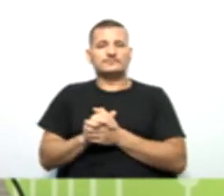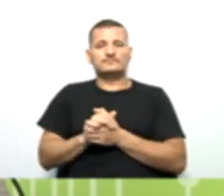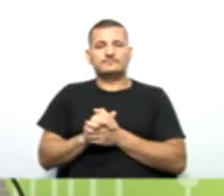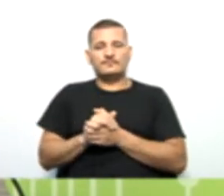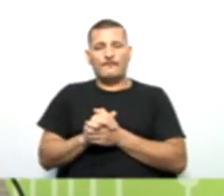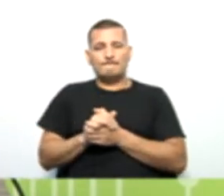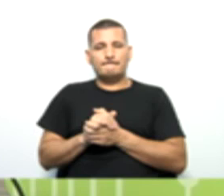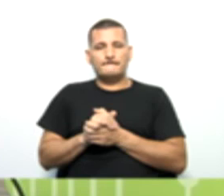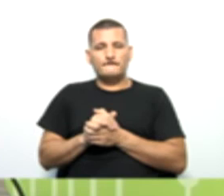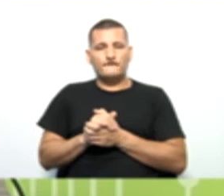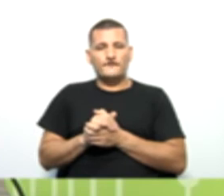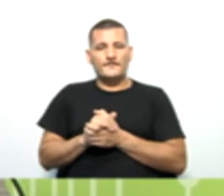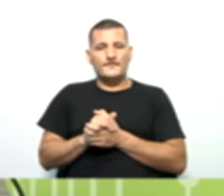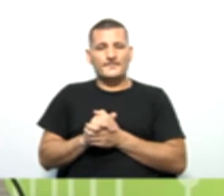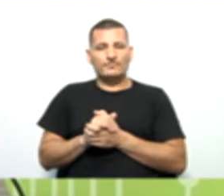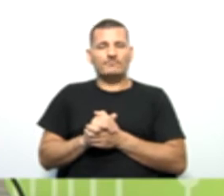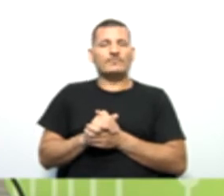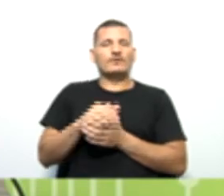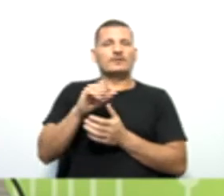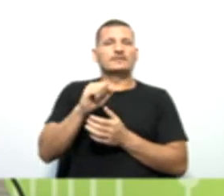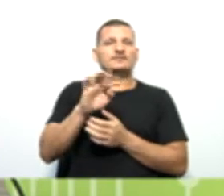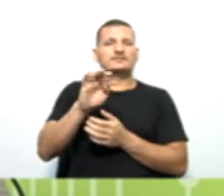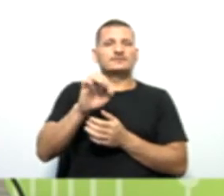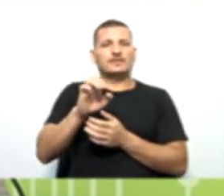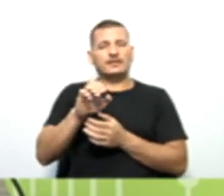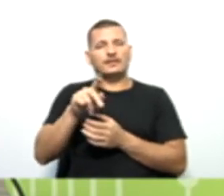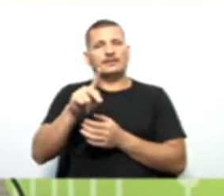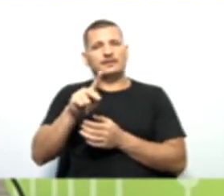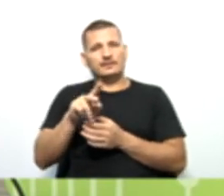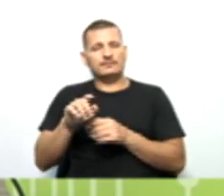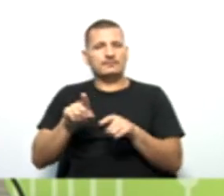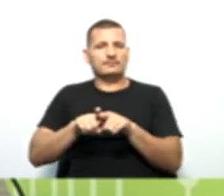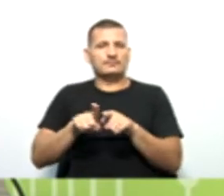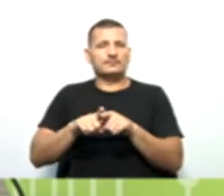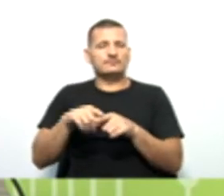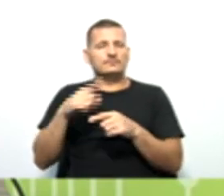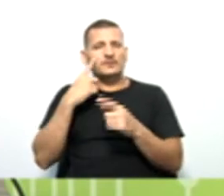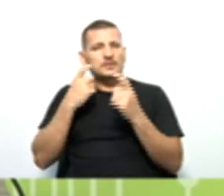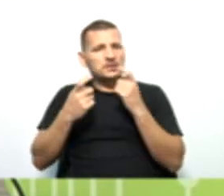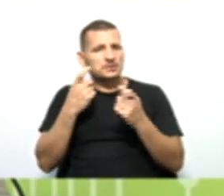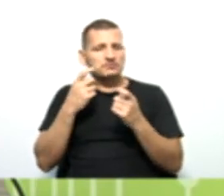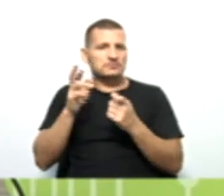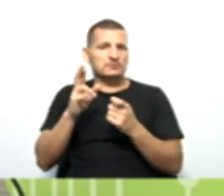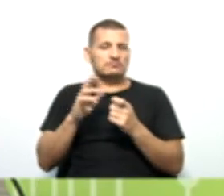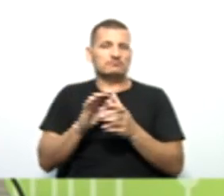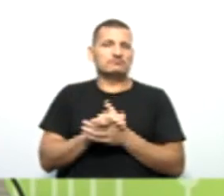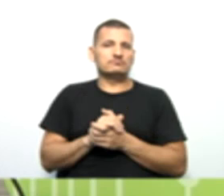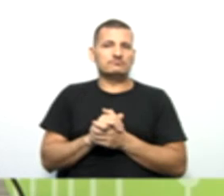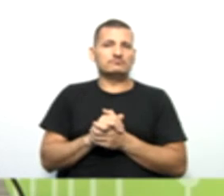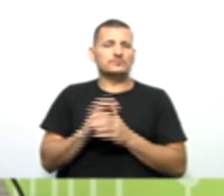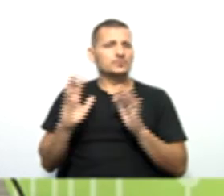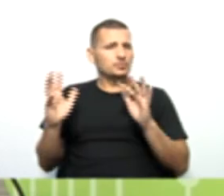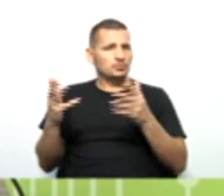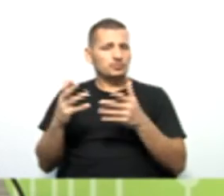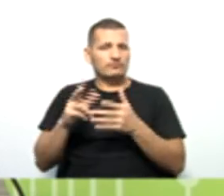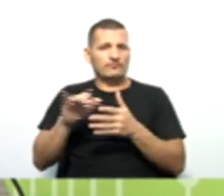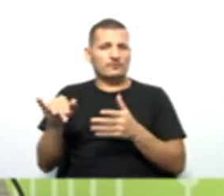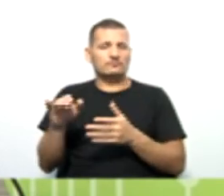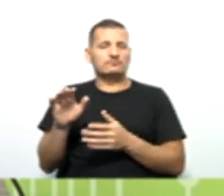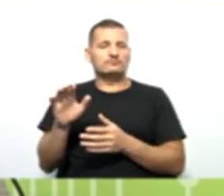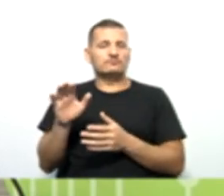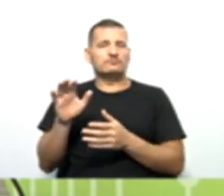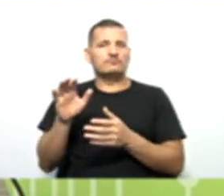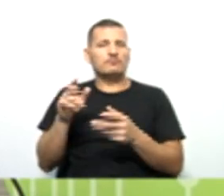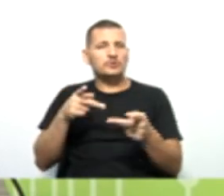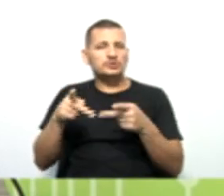para os stakeholders, para as partes interessadas, para todo mundo que vai exercer algum tipo de influência no meu